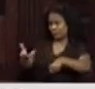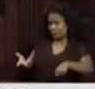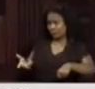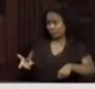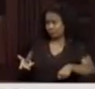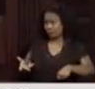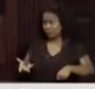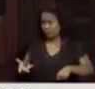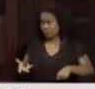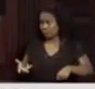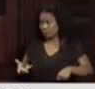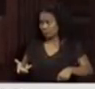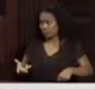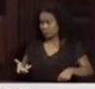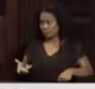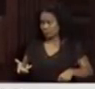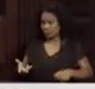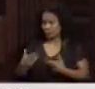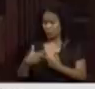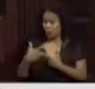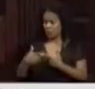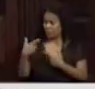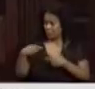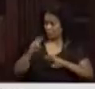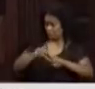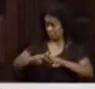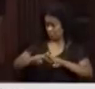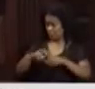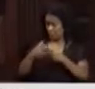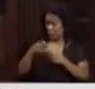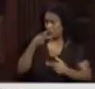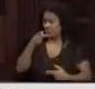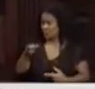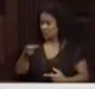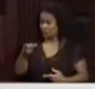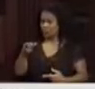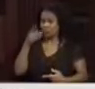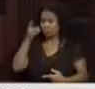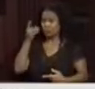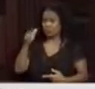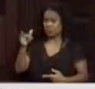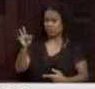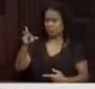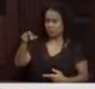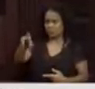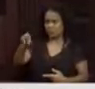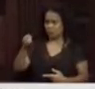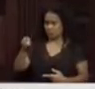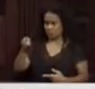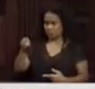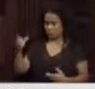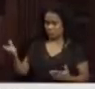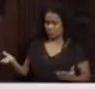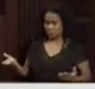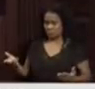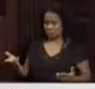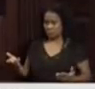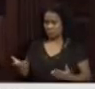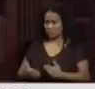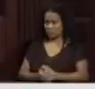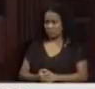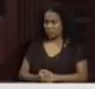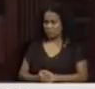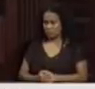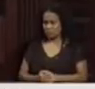Vai, abre o braço, aprendeu com o Freixo? Não, mas eu acho que... Agora desfila a sua elegância pelo plenário, como faz